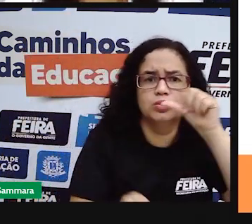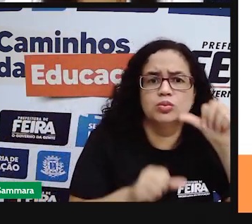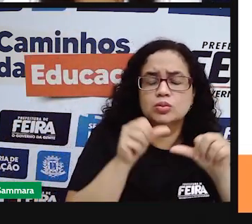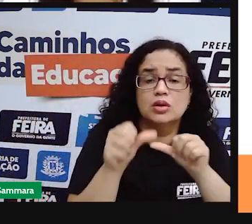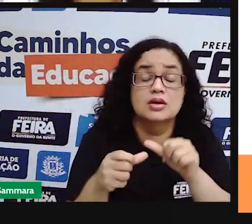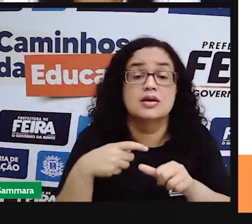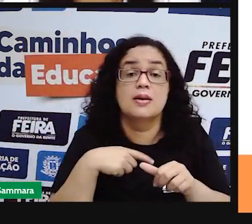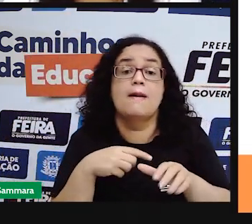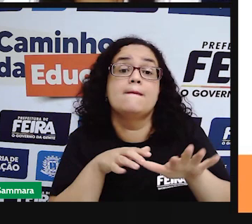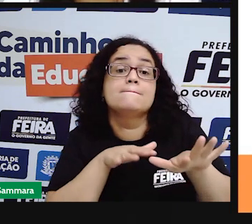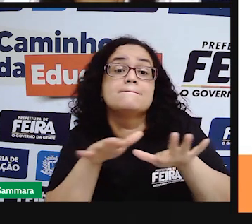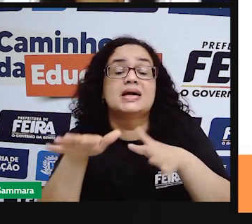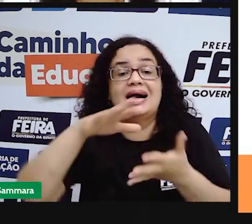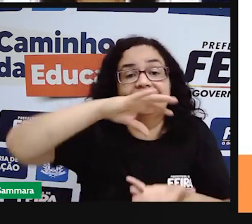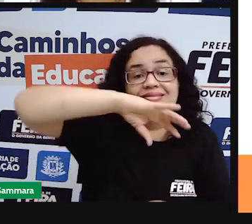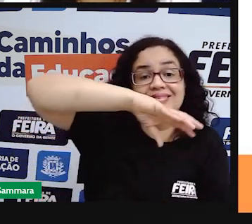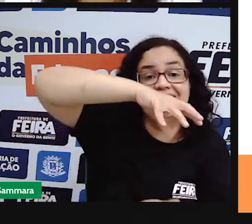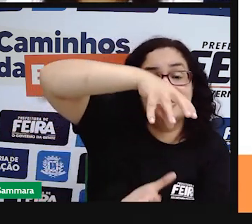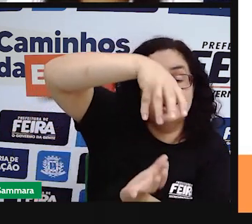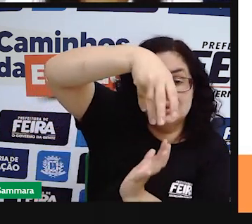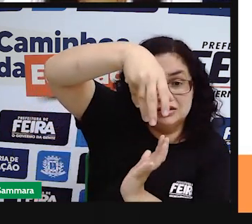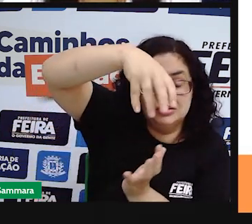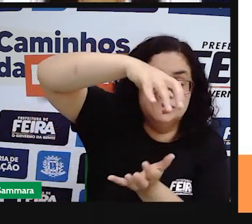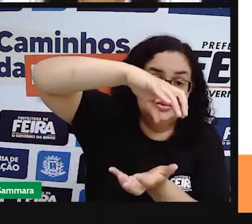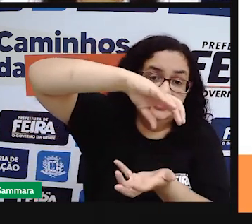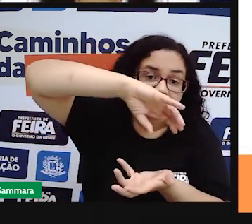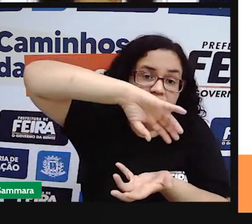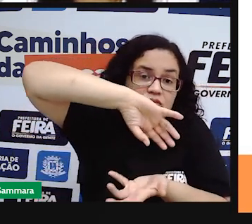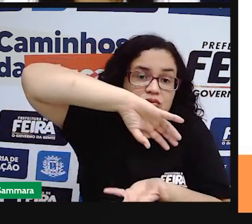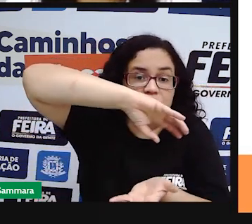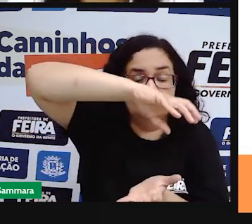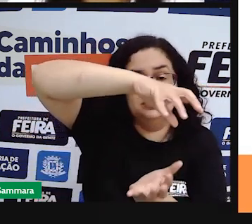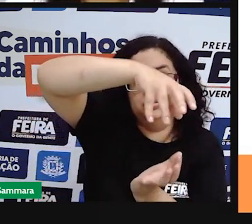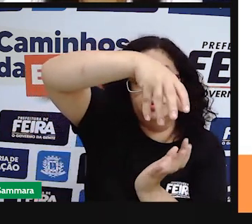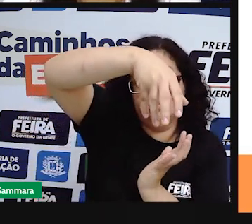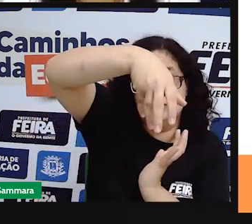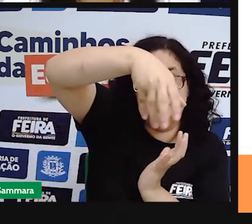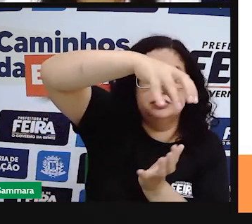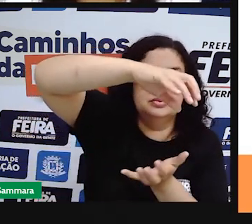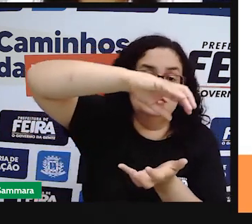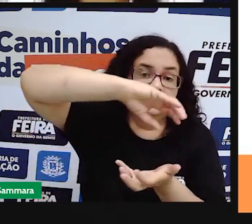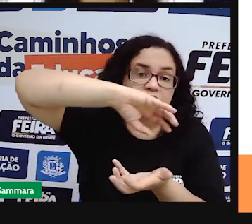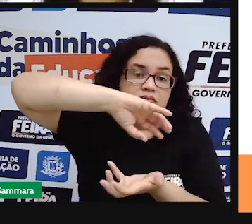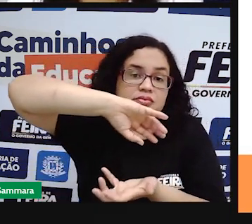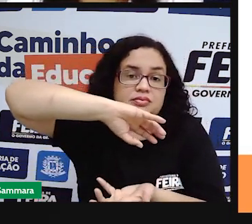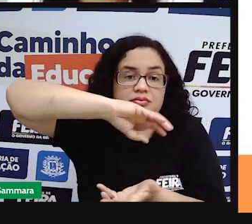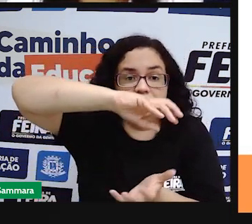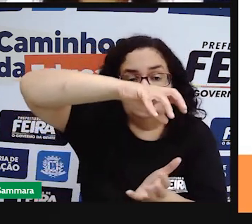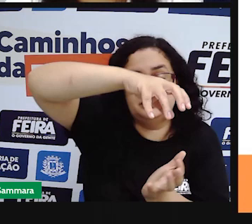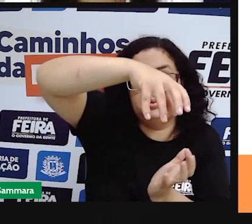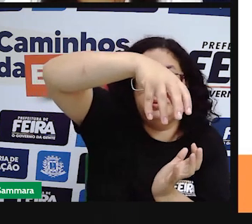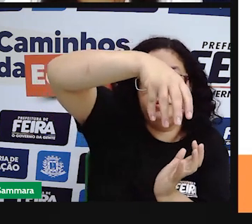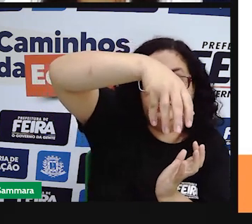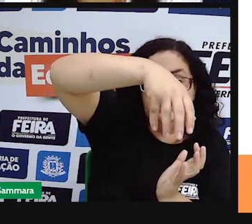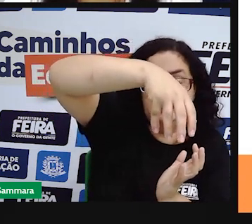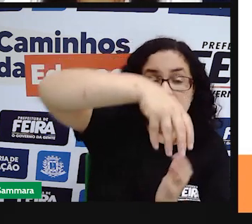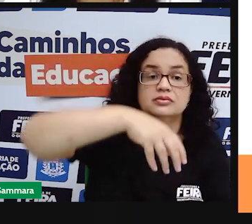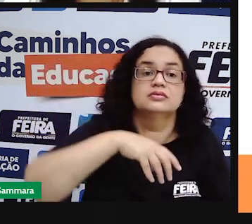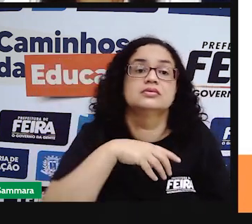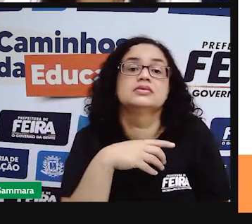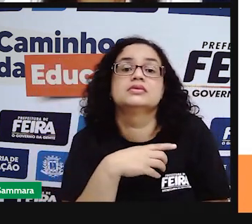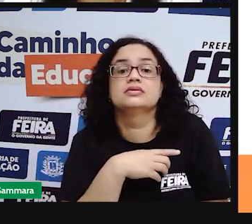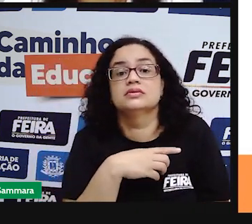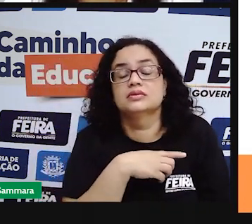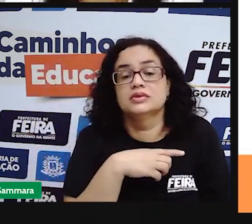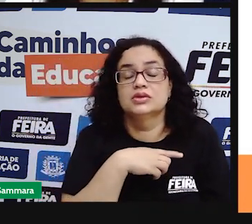se movimenta é a Terra. A Terra é quem gira, a Terra é quem faz o movimento. E faz